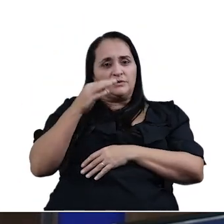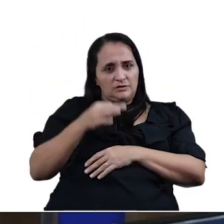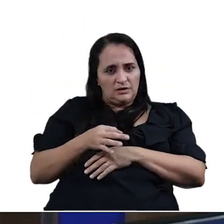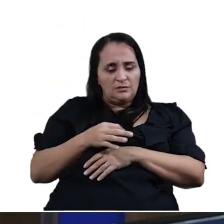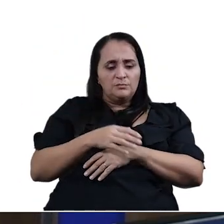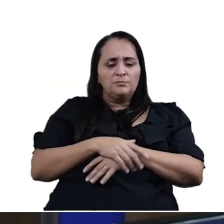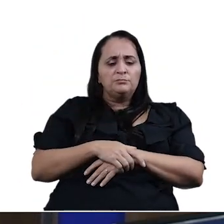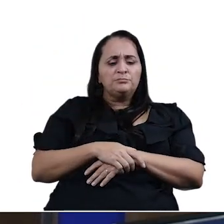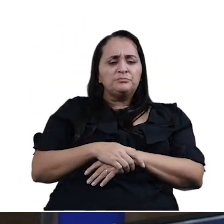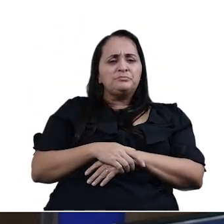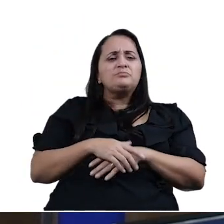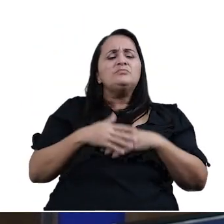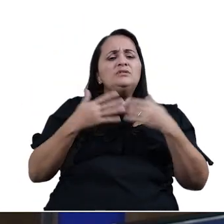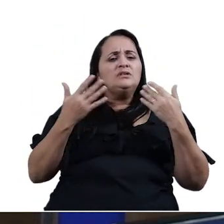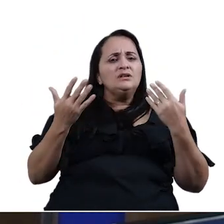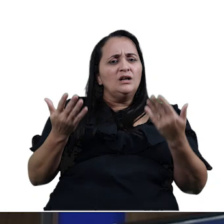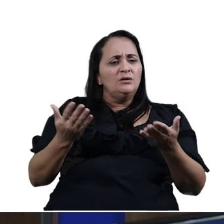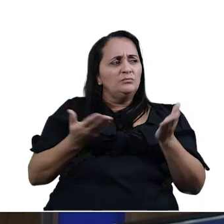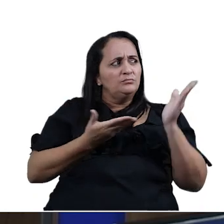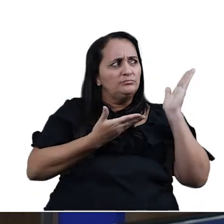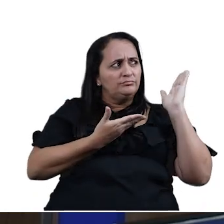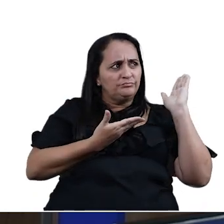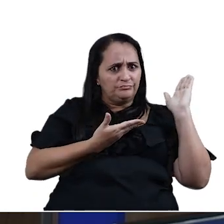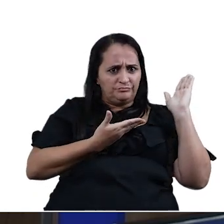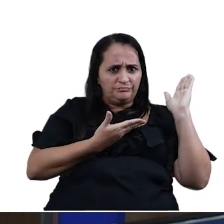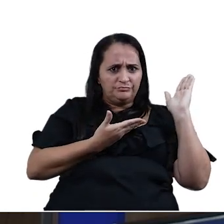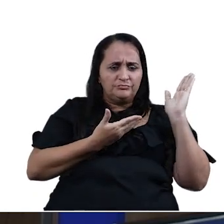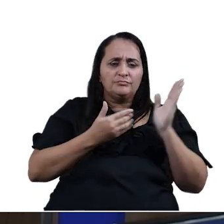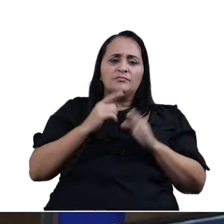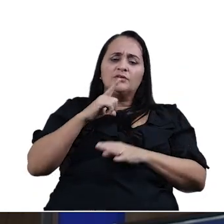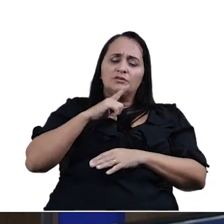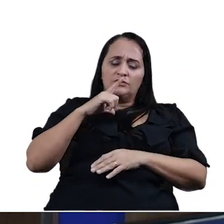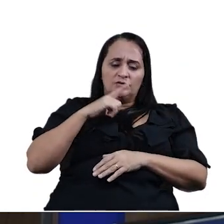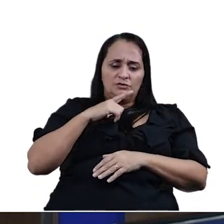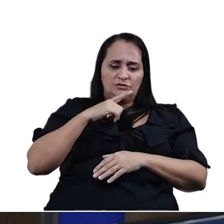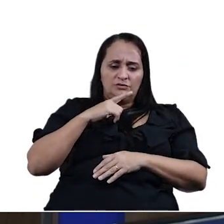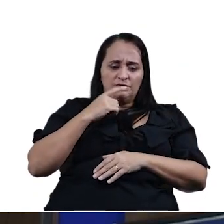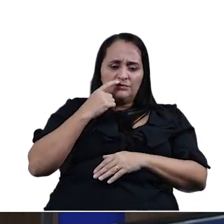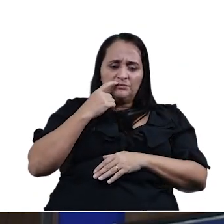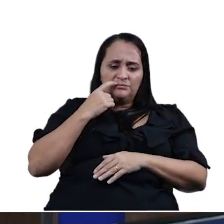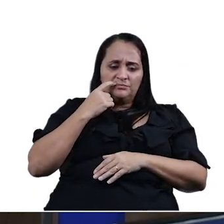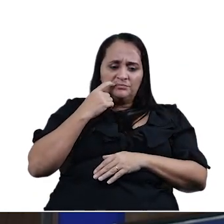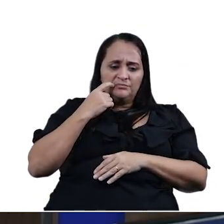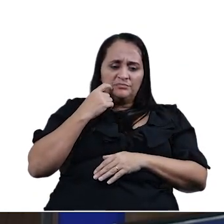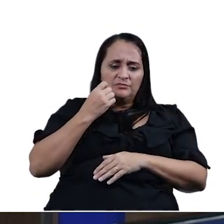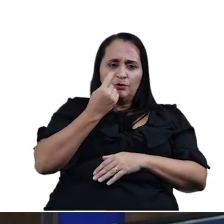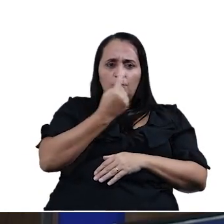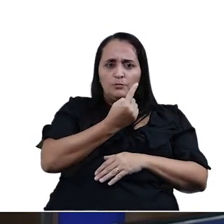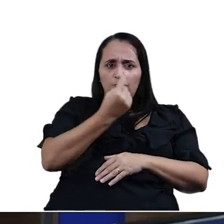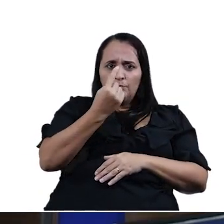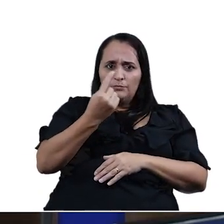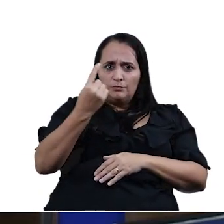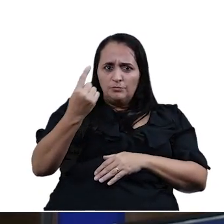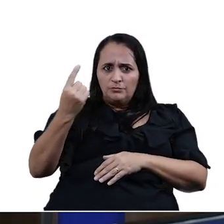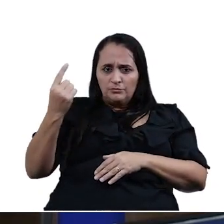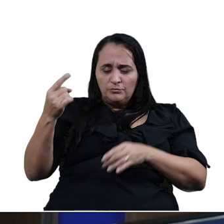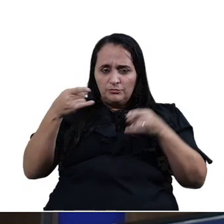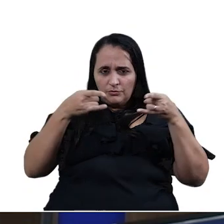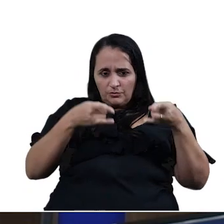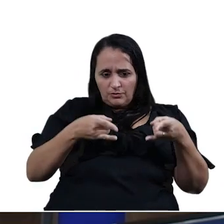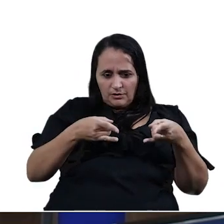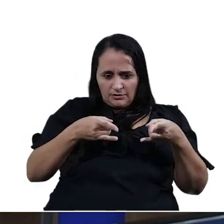Certo? Então, aqui neste hotel tinha um em cada